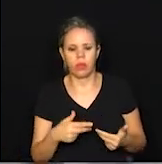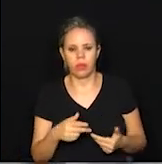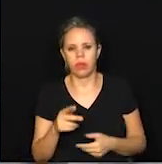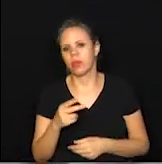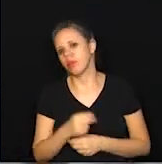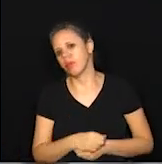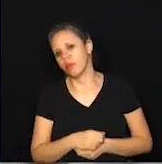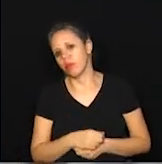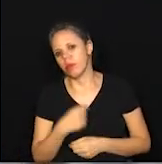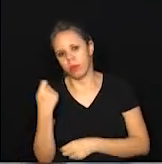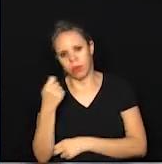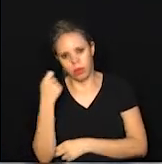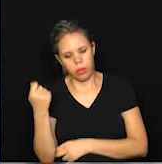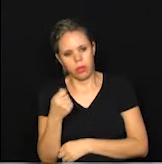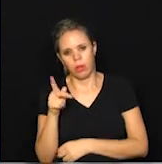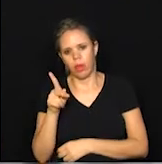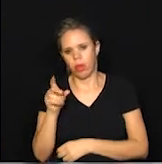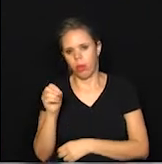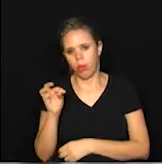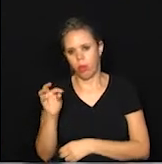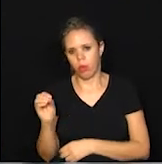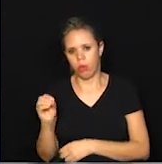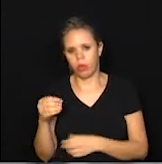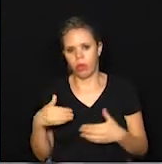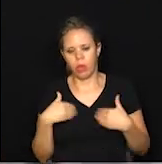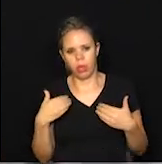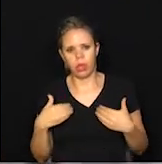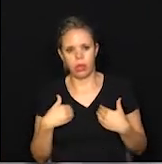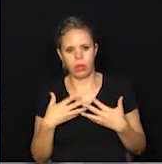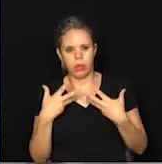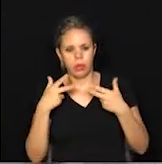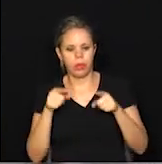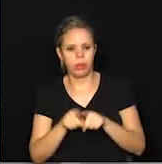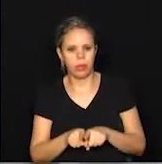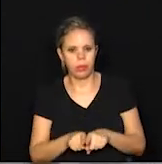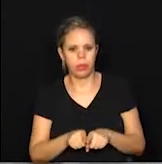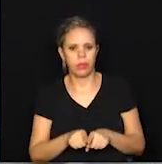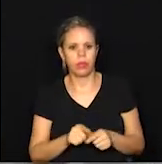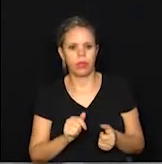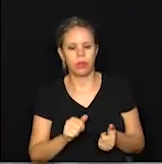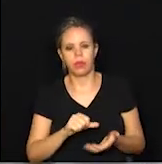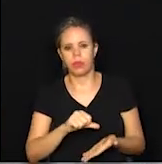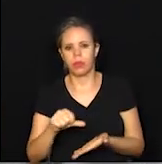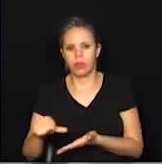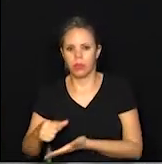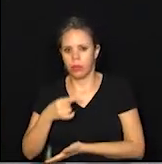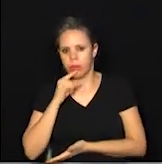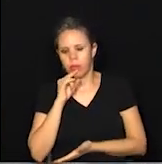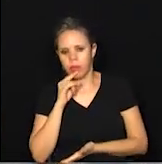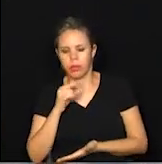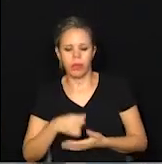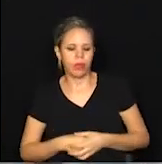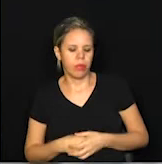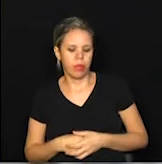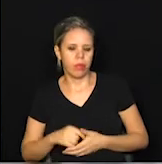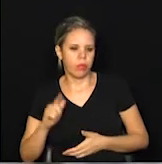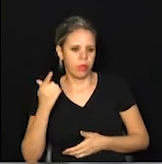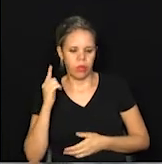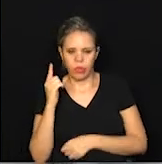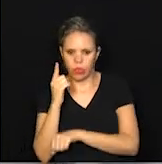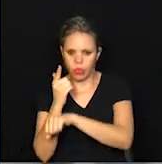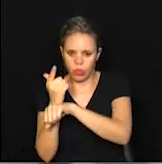Alegre, que tem um histórico maravilhoso. Aqui na região, Piracicaba, Guarulhos,